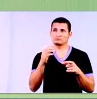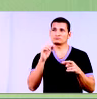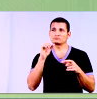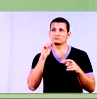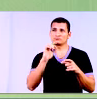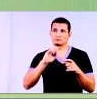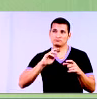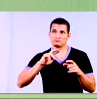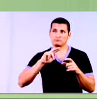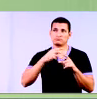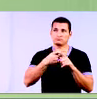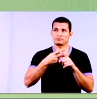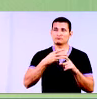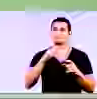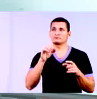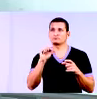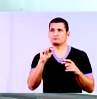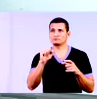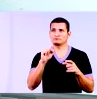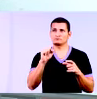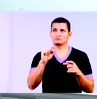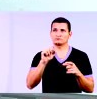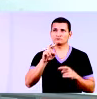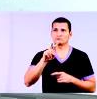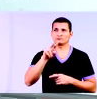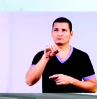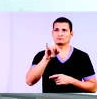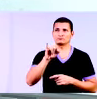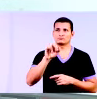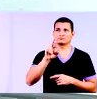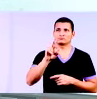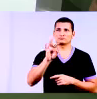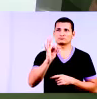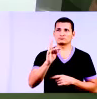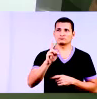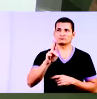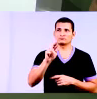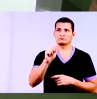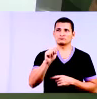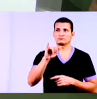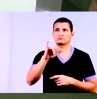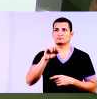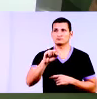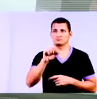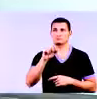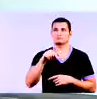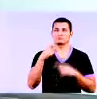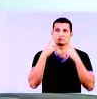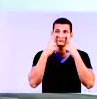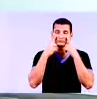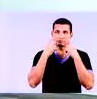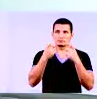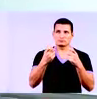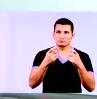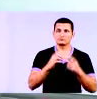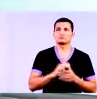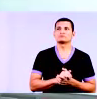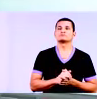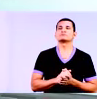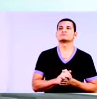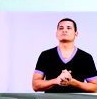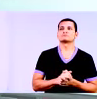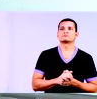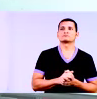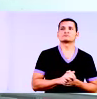núcleos virtuais. Lembra disso? Fizemos até atividade, né, professor, a respeito disso aí, né? Então isso é bem interessante, gente. Quad-core eu tenho 4